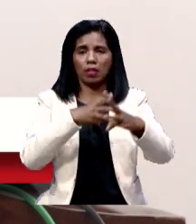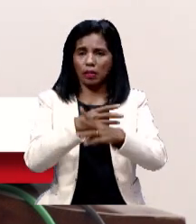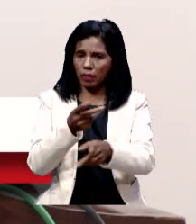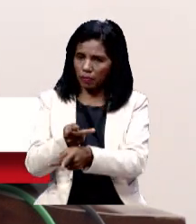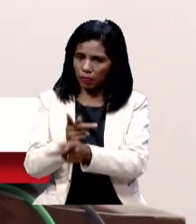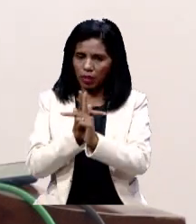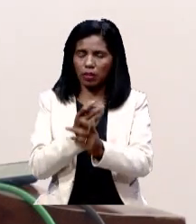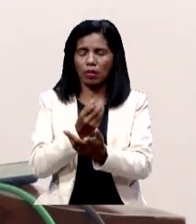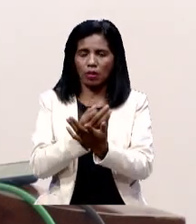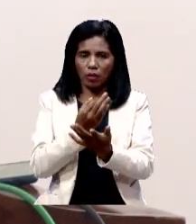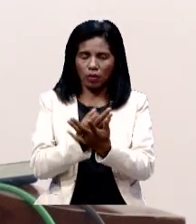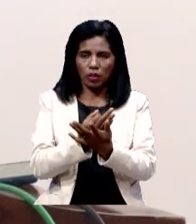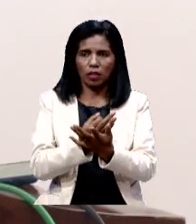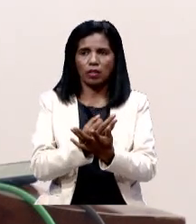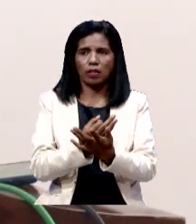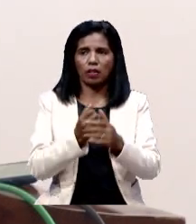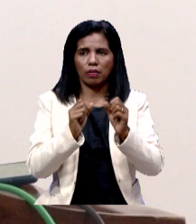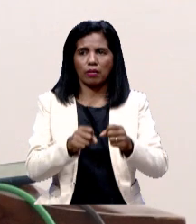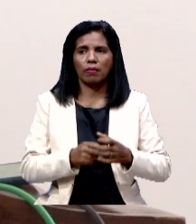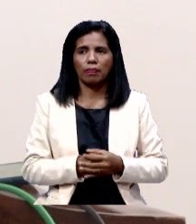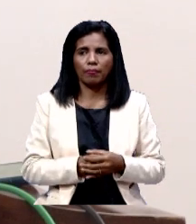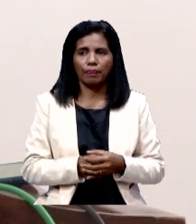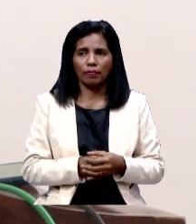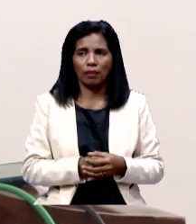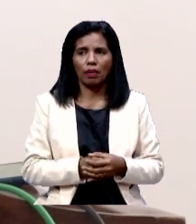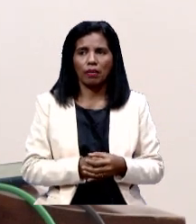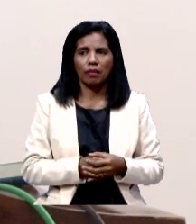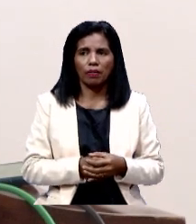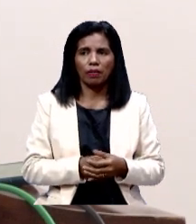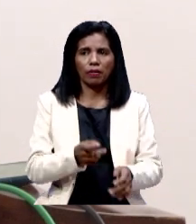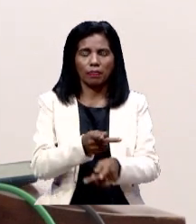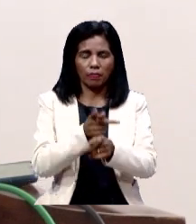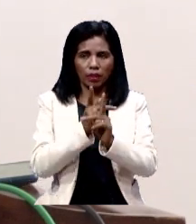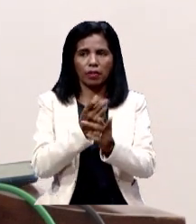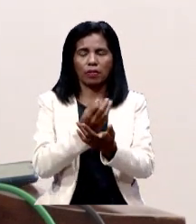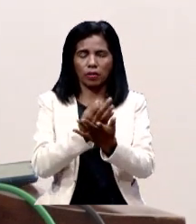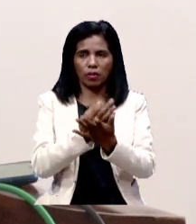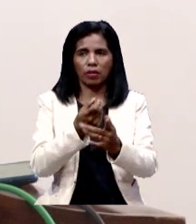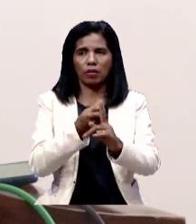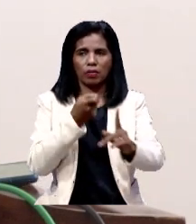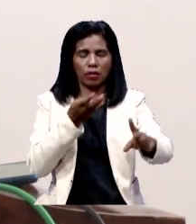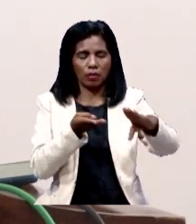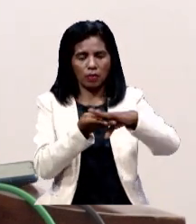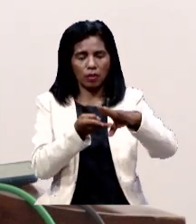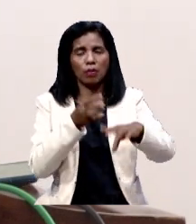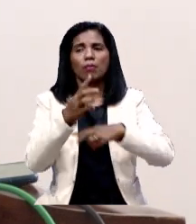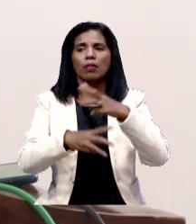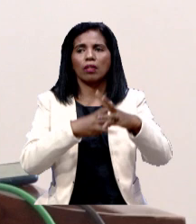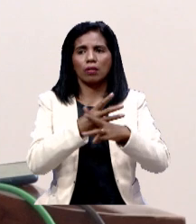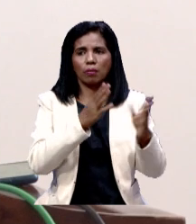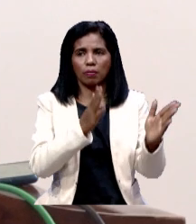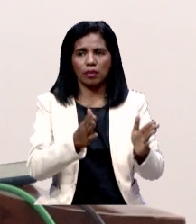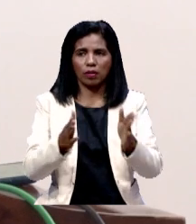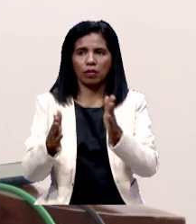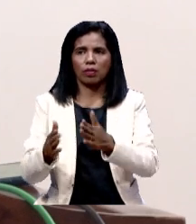orçamento. Grande, na bem bacato, empresta orçamento do Banco Mundial, ninha processo, agora